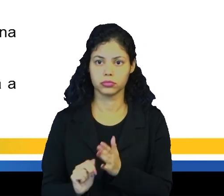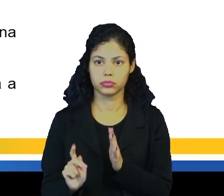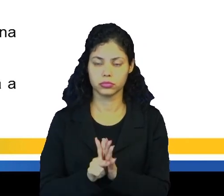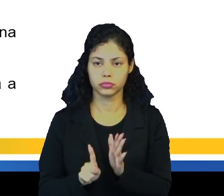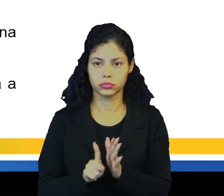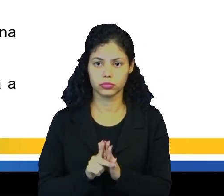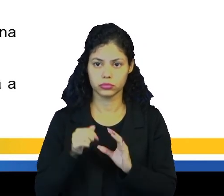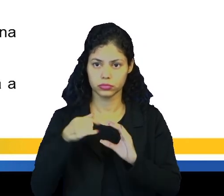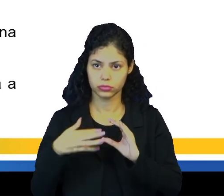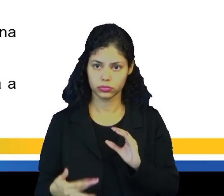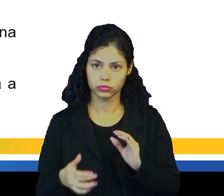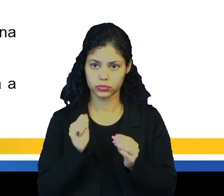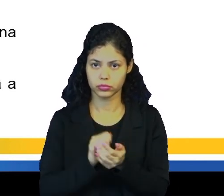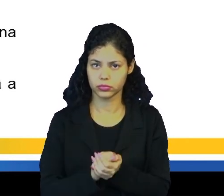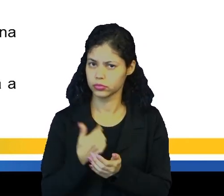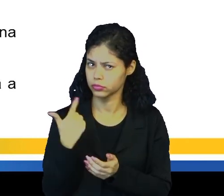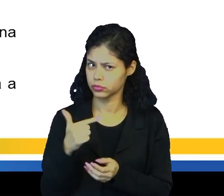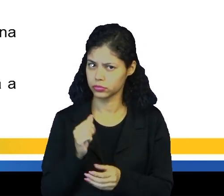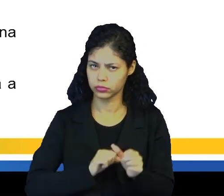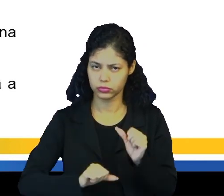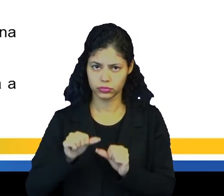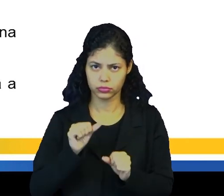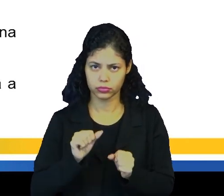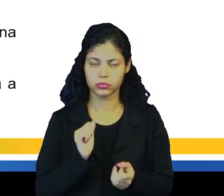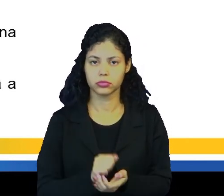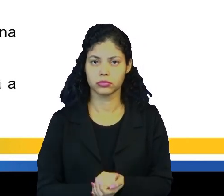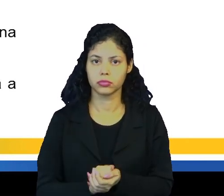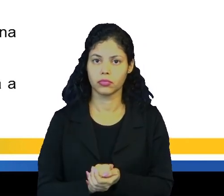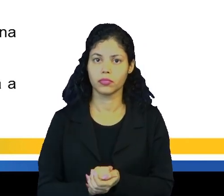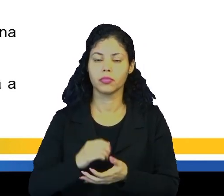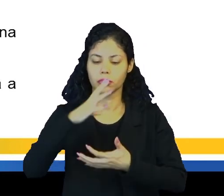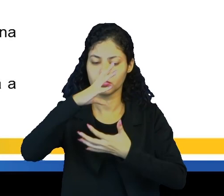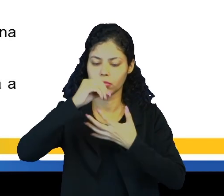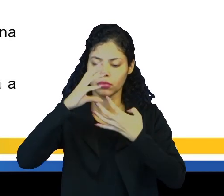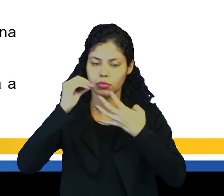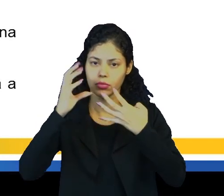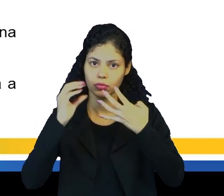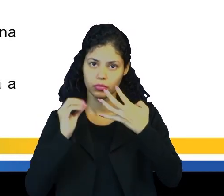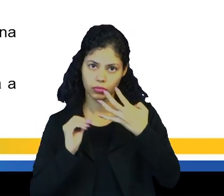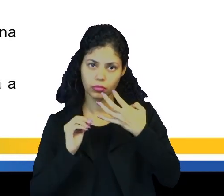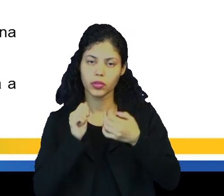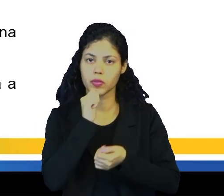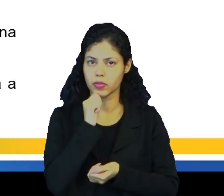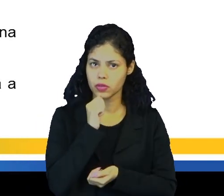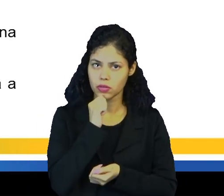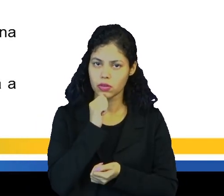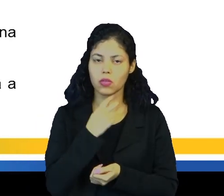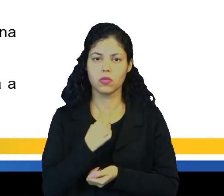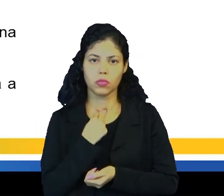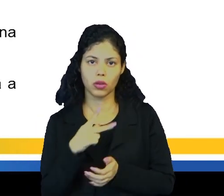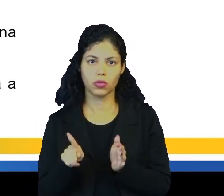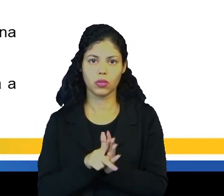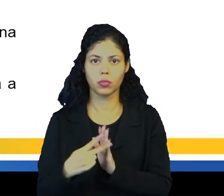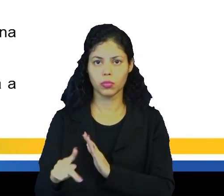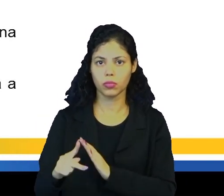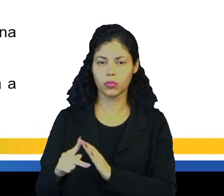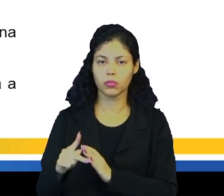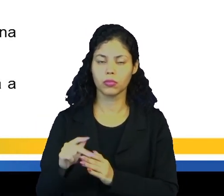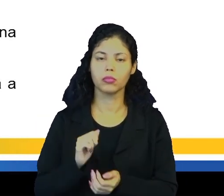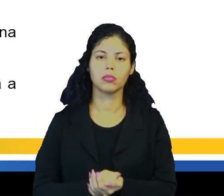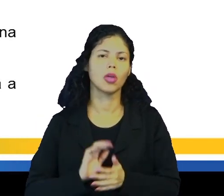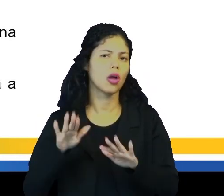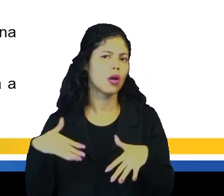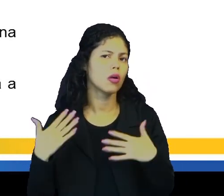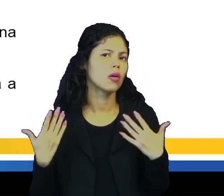do seu habitat natural não altera a cadeia alimentar, pois os outros animais poderão ocupar sua função. E